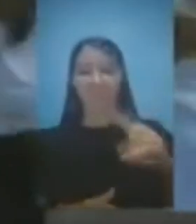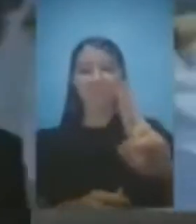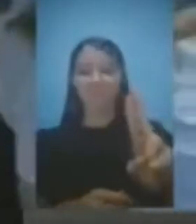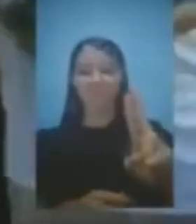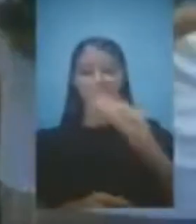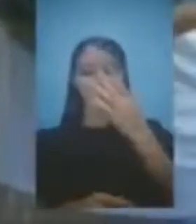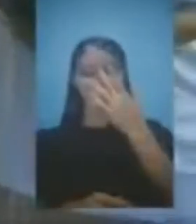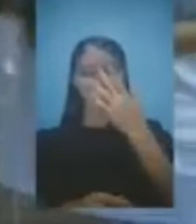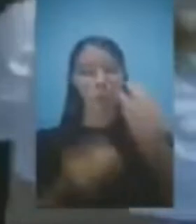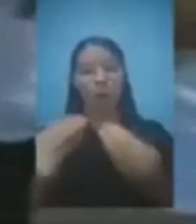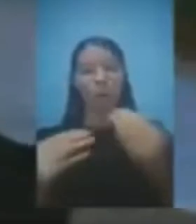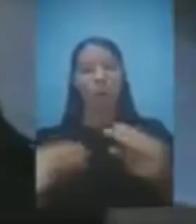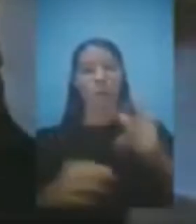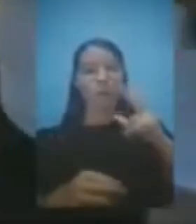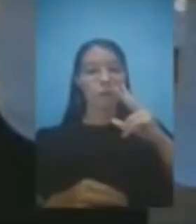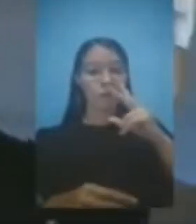Juju